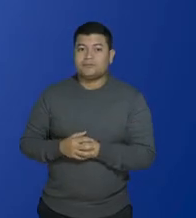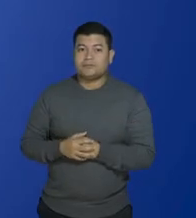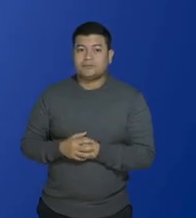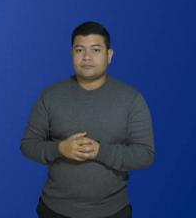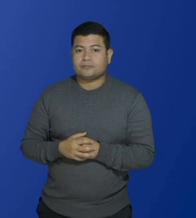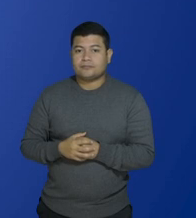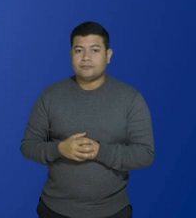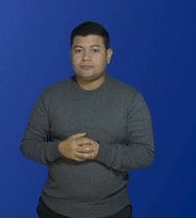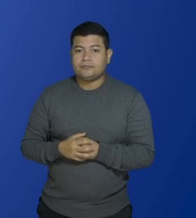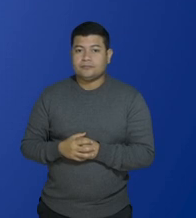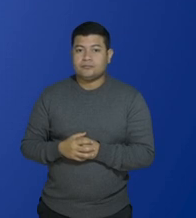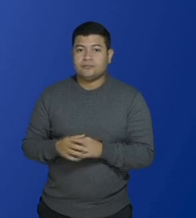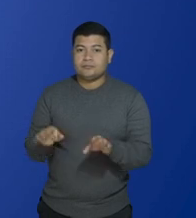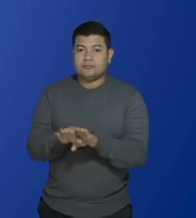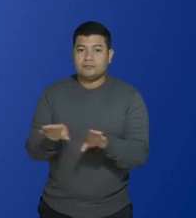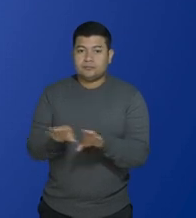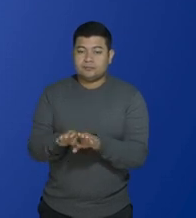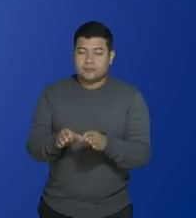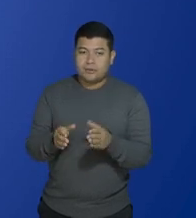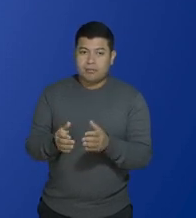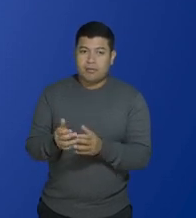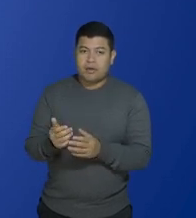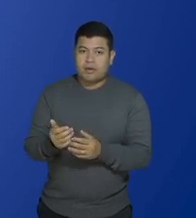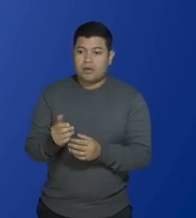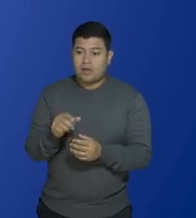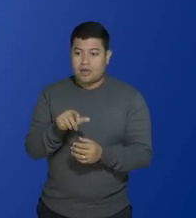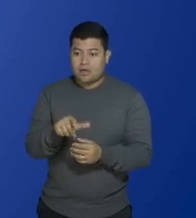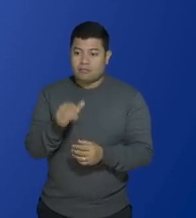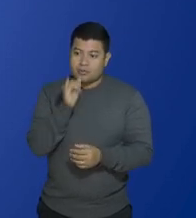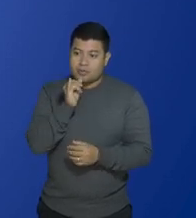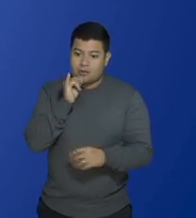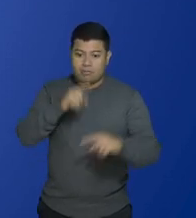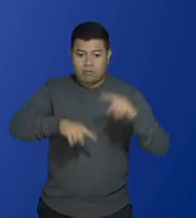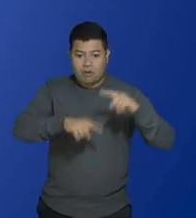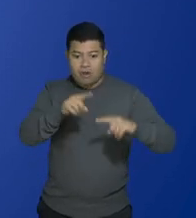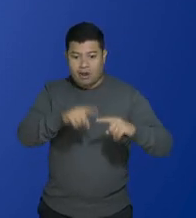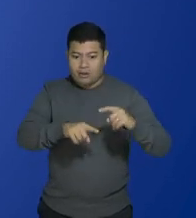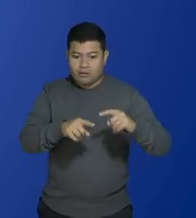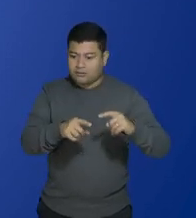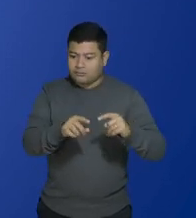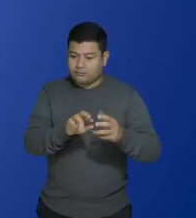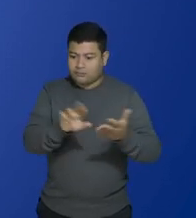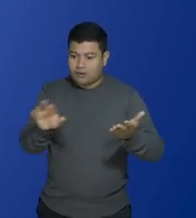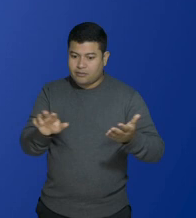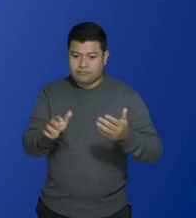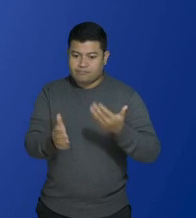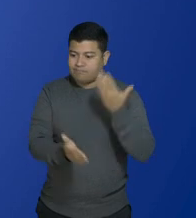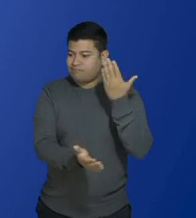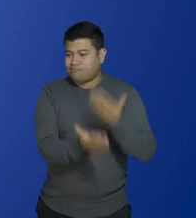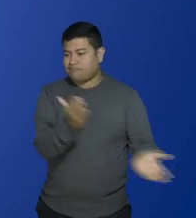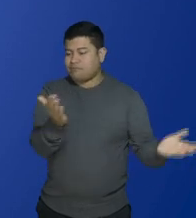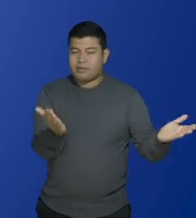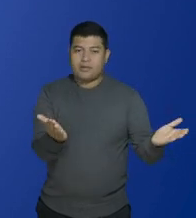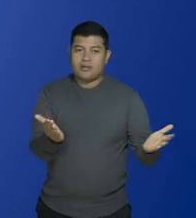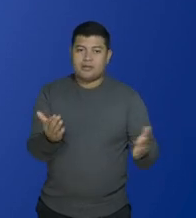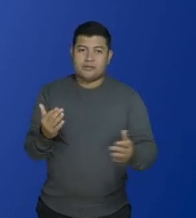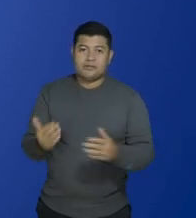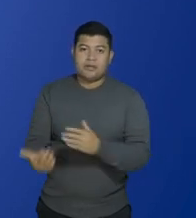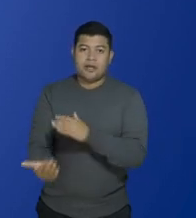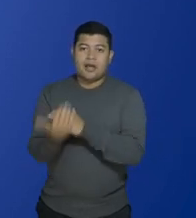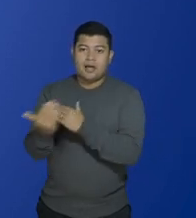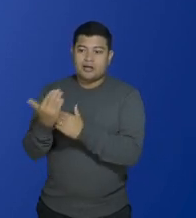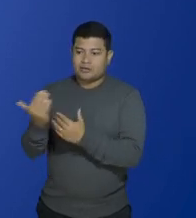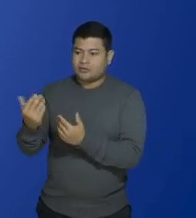Pede coisas necessárias para... perde, né, tarefas e atividades. Eles perdem tudo, né? Perdem o material escolar, perdem